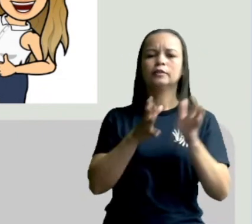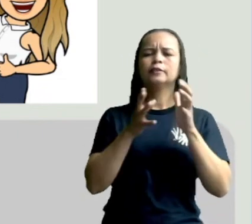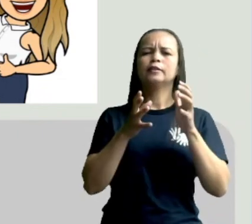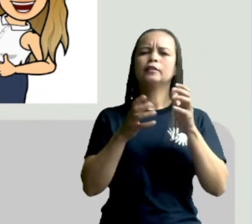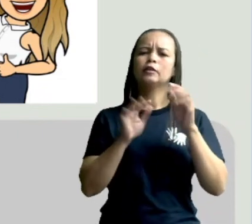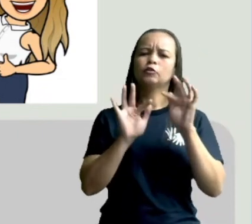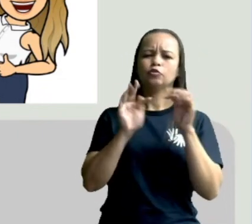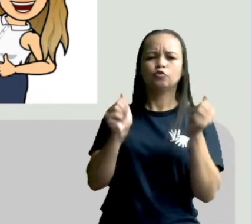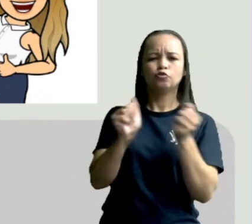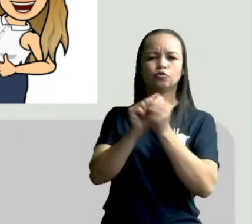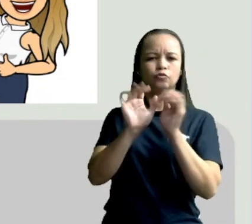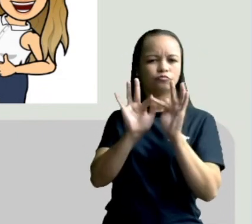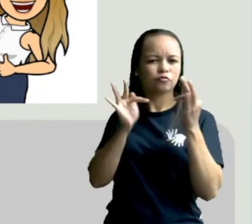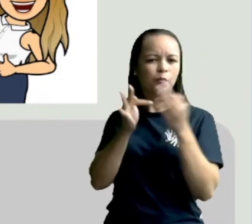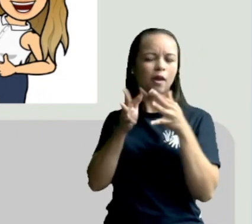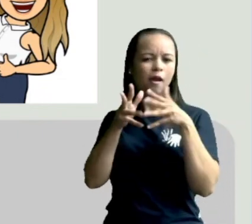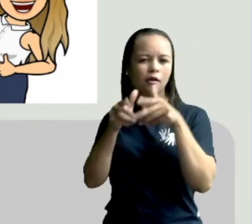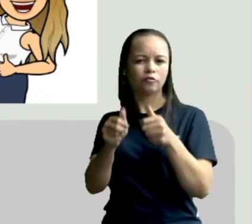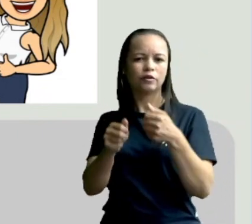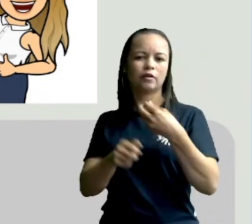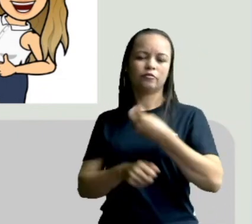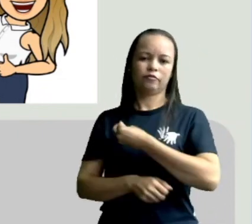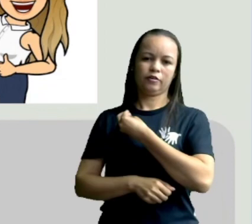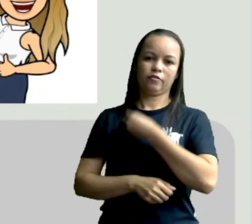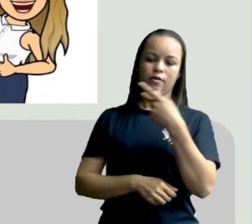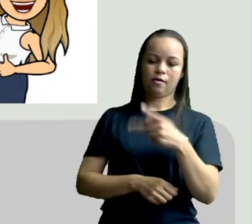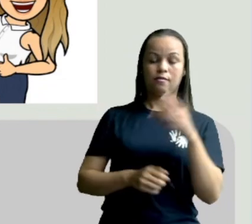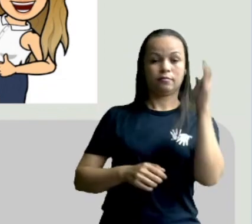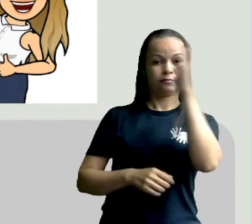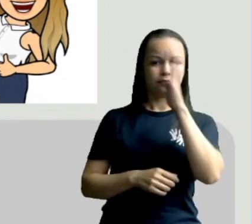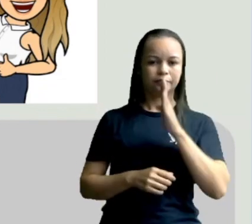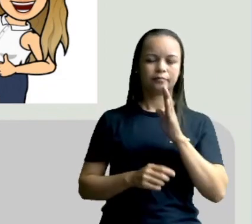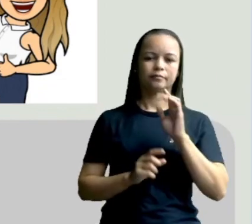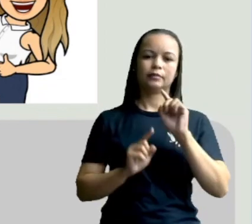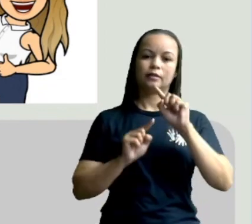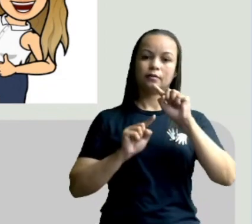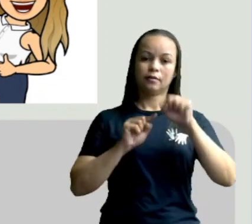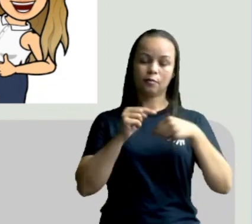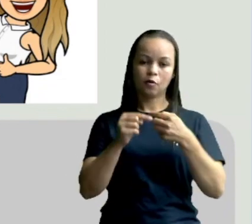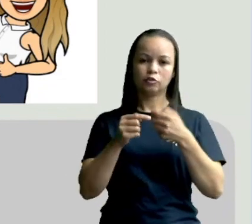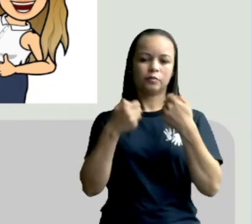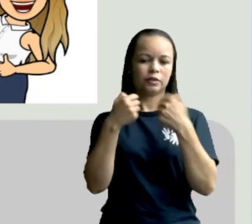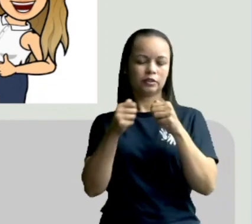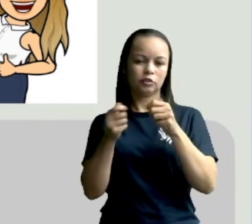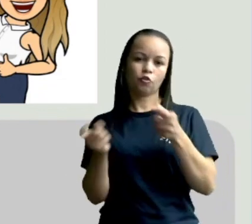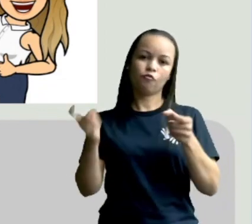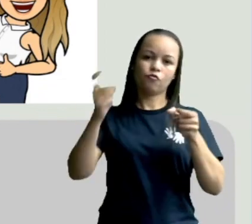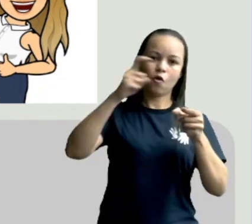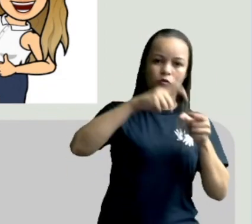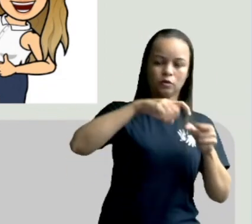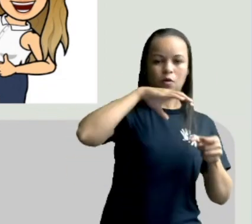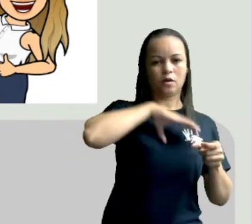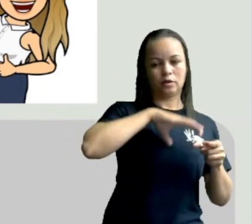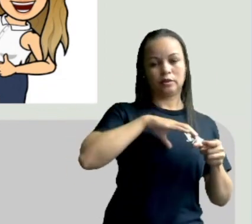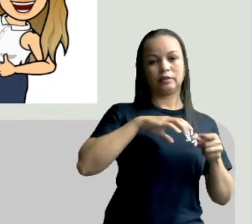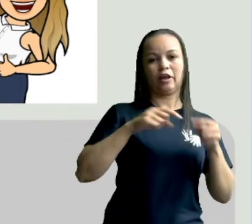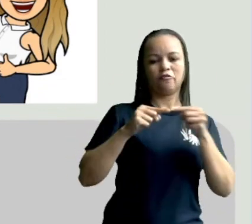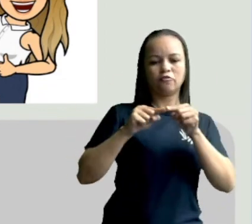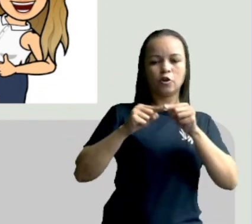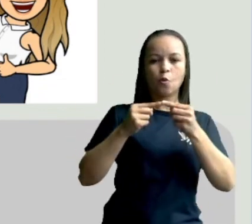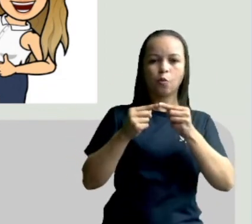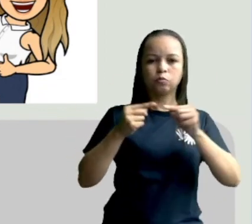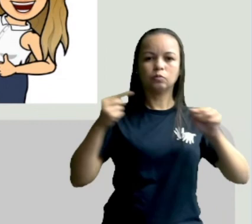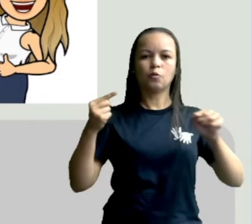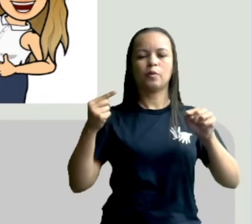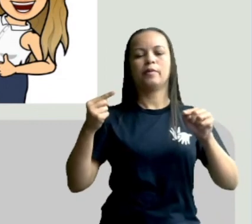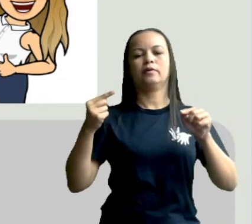morar aqui no Brasil, certo? Logo após, quando eles precisaram voltar, houve o rompimento entre Dom Pedro I e